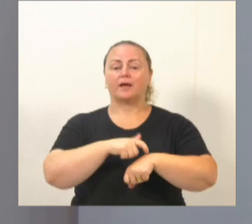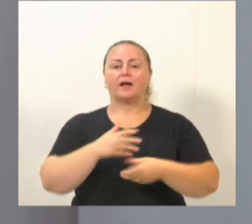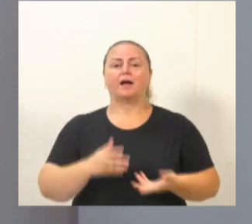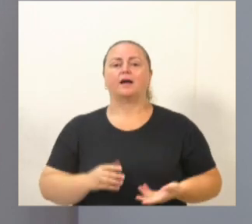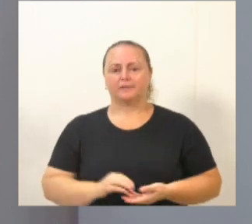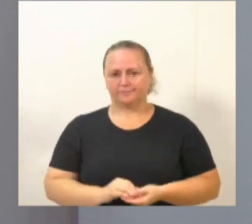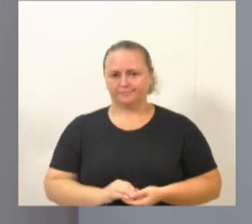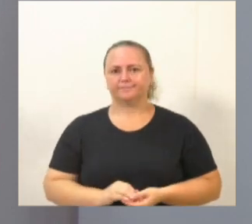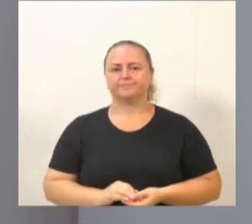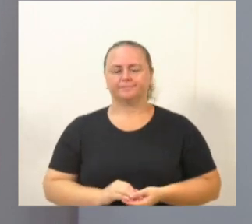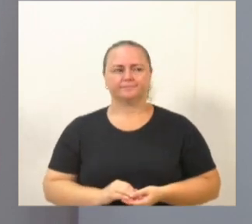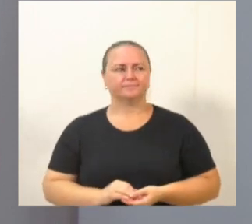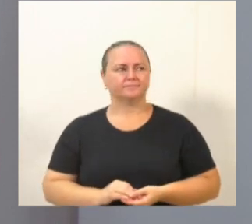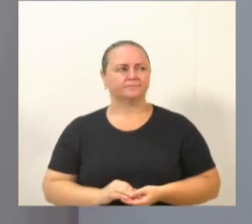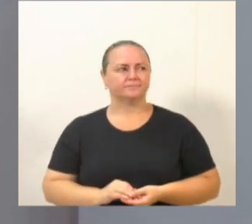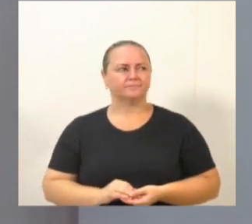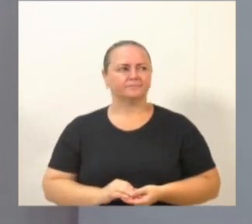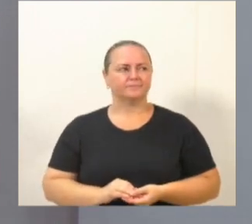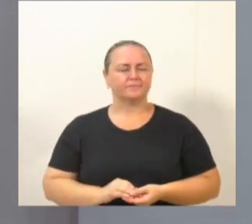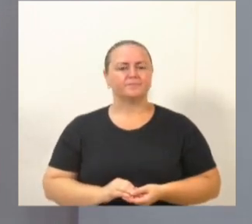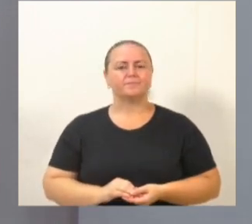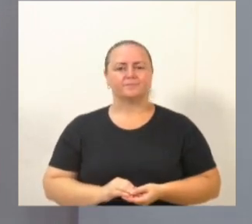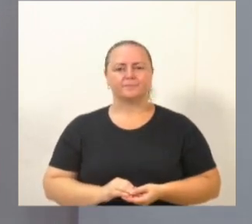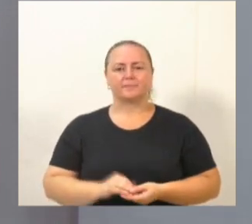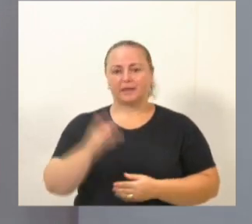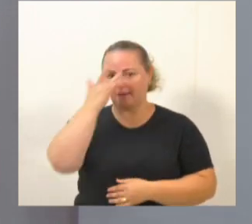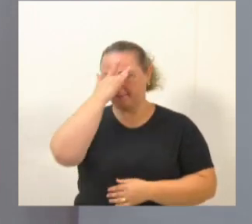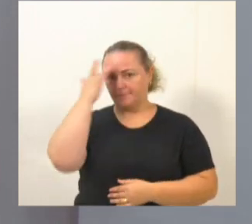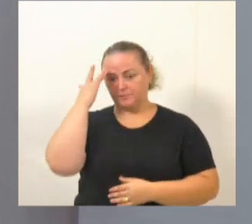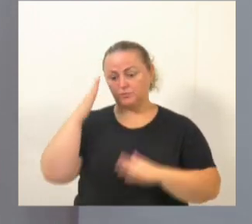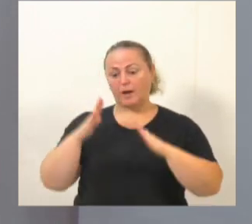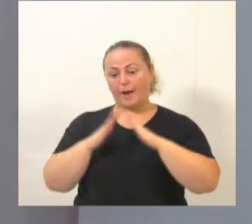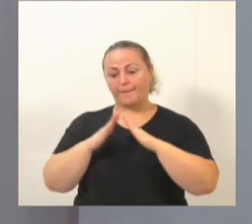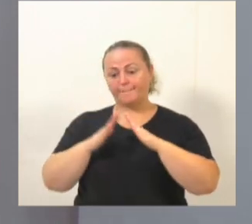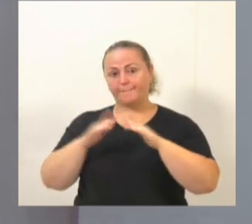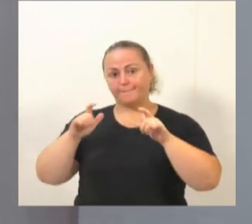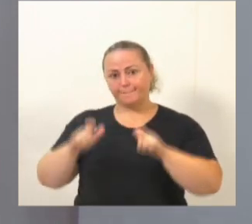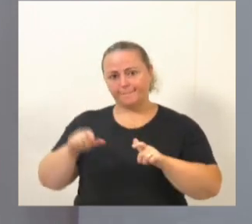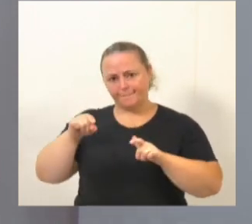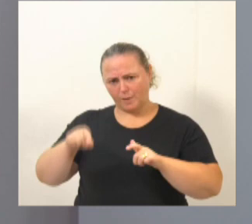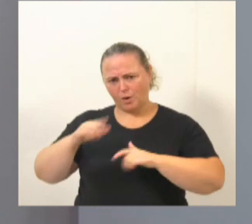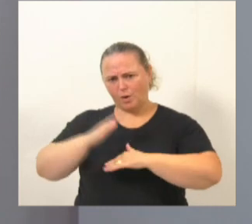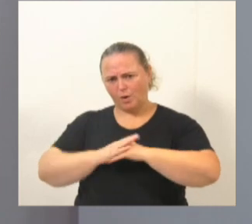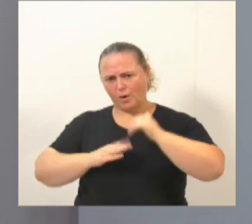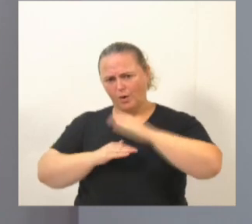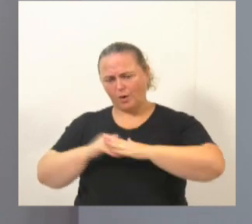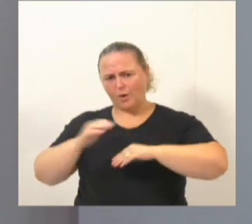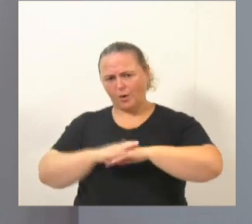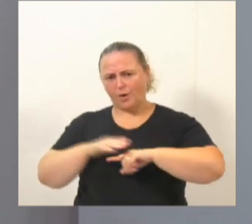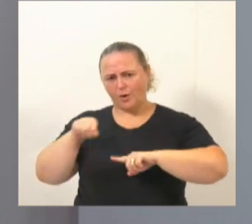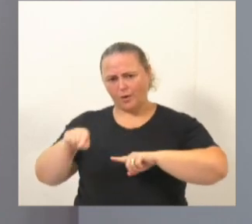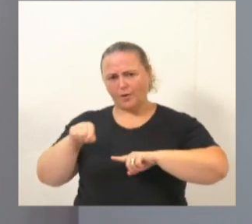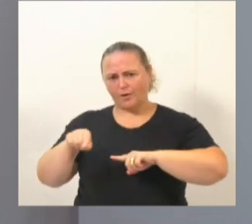dizer, para quem mora naquele local onde a gente está fazendo obras, os comerciantes que